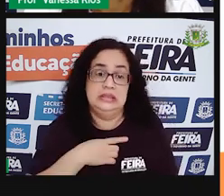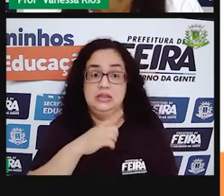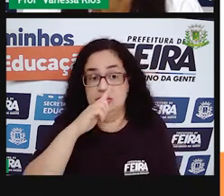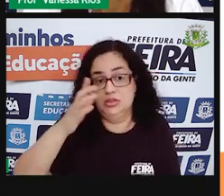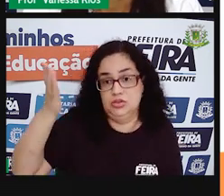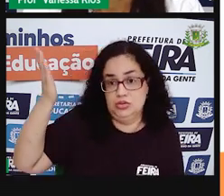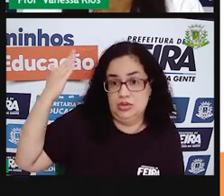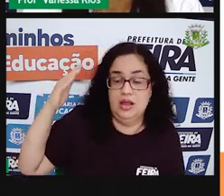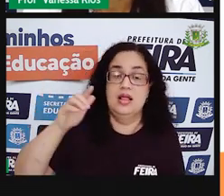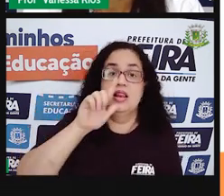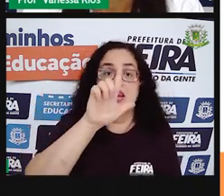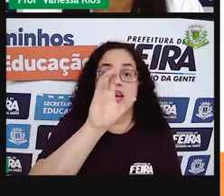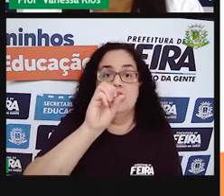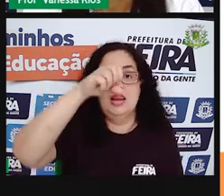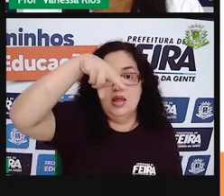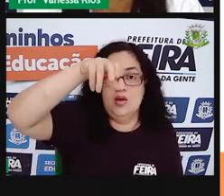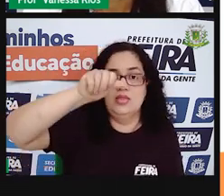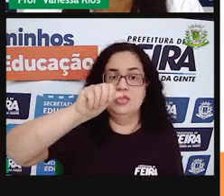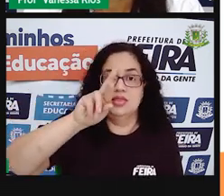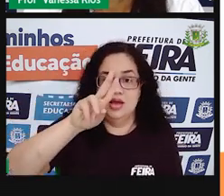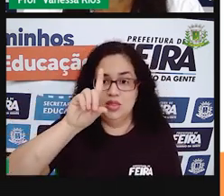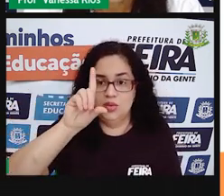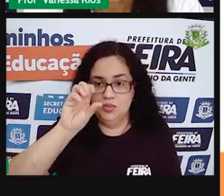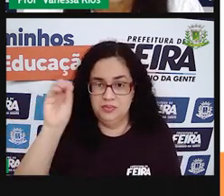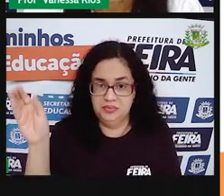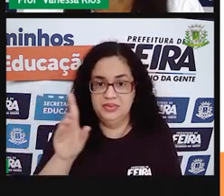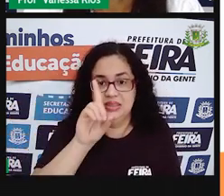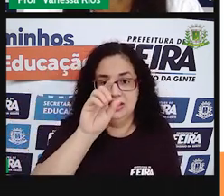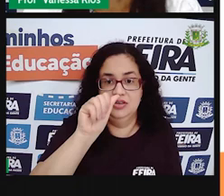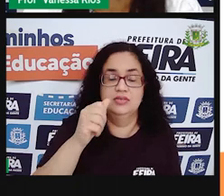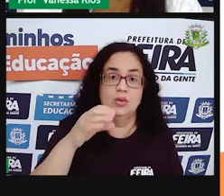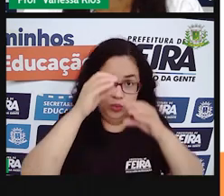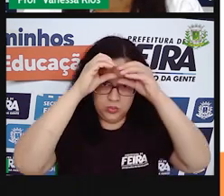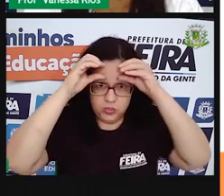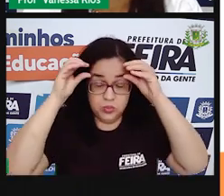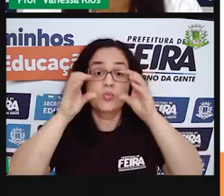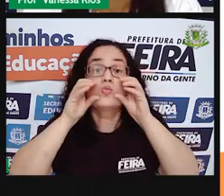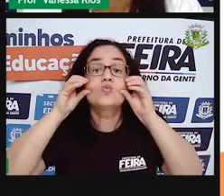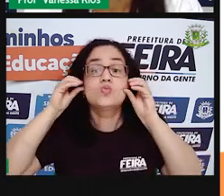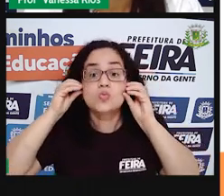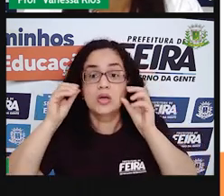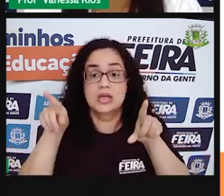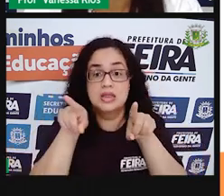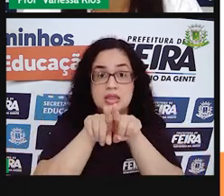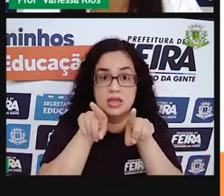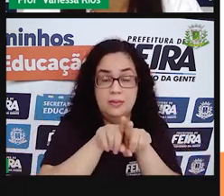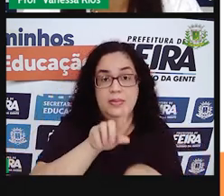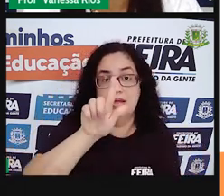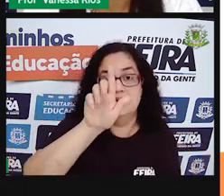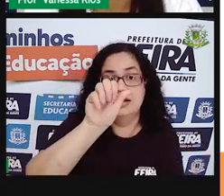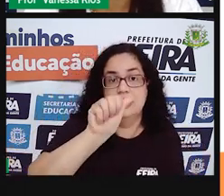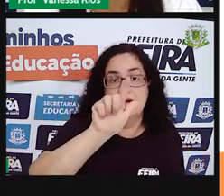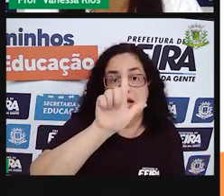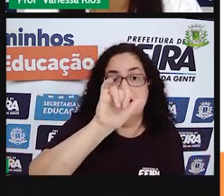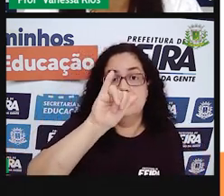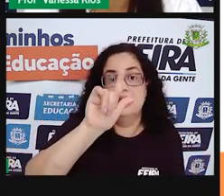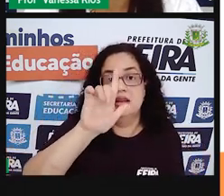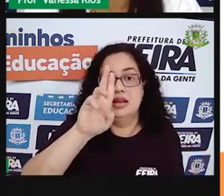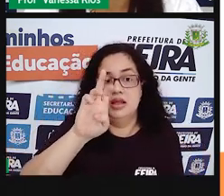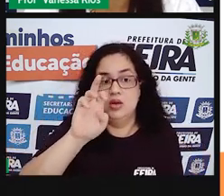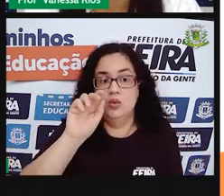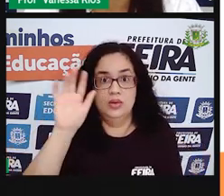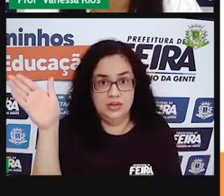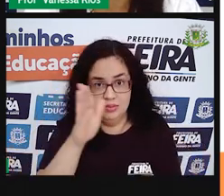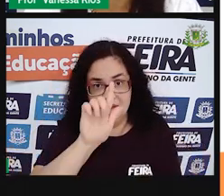na Idade Média, Leonardo da Vinci, também Galileu Galilei, que foram inventores. É comum a gente pensar em Leonardo da